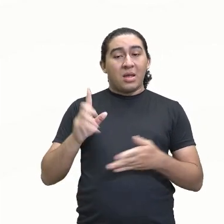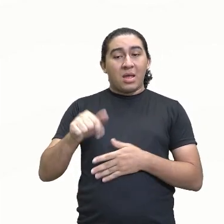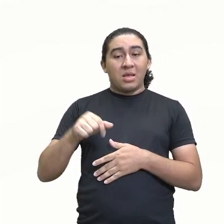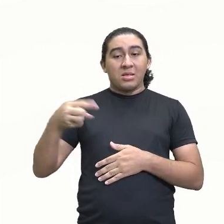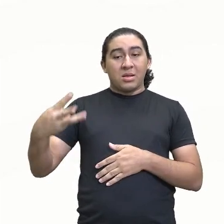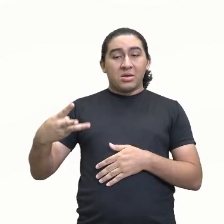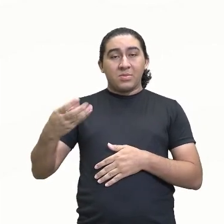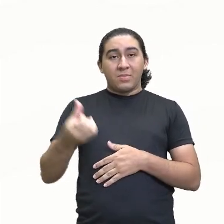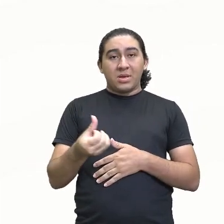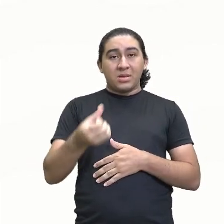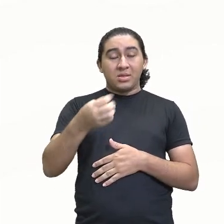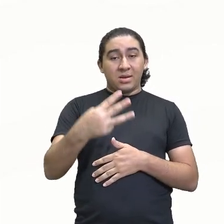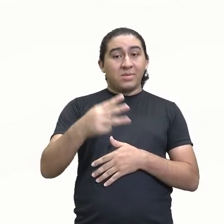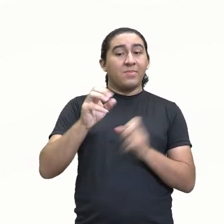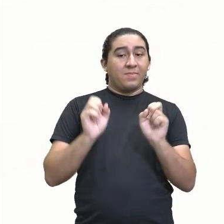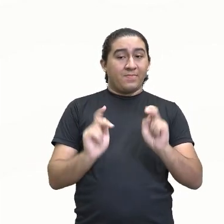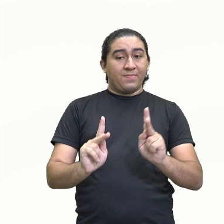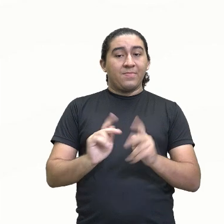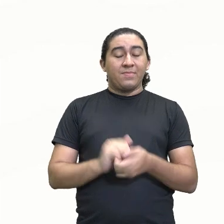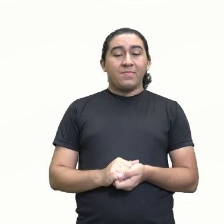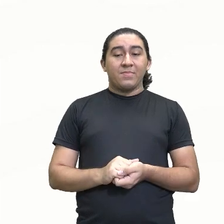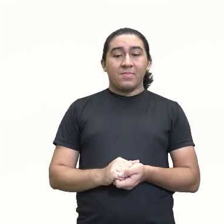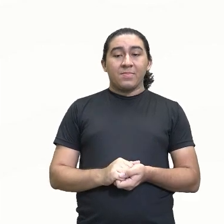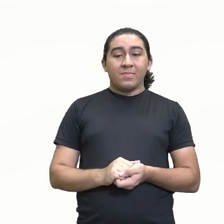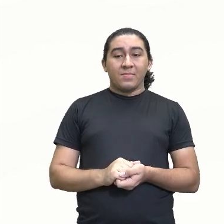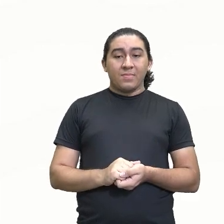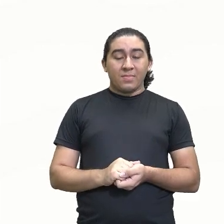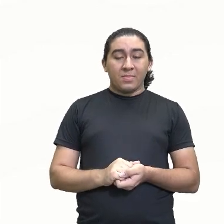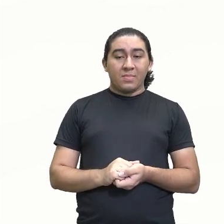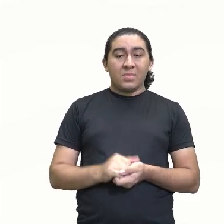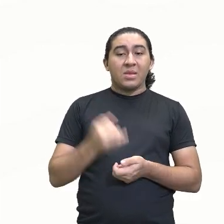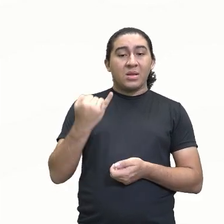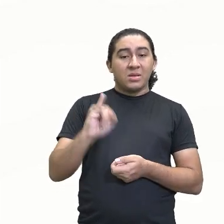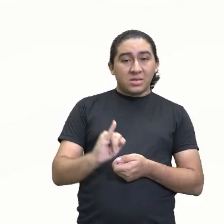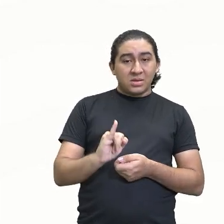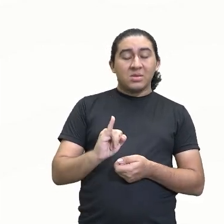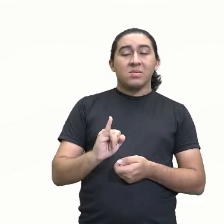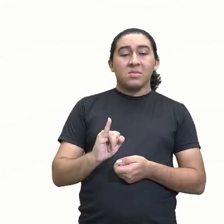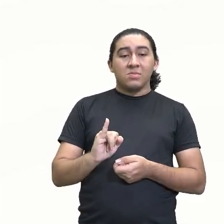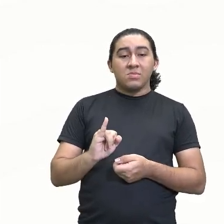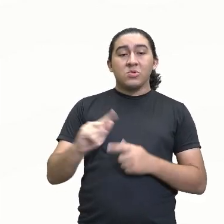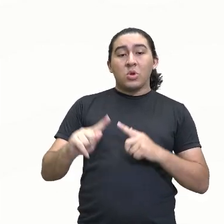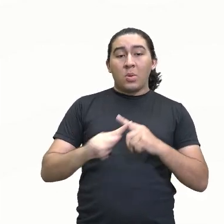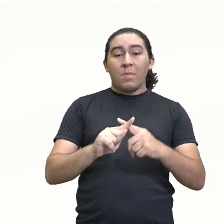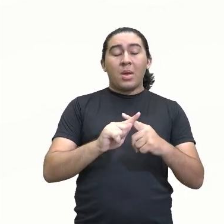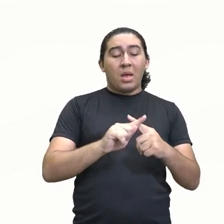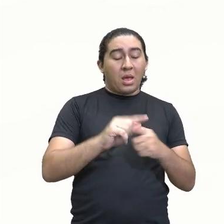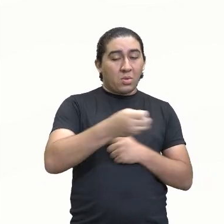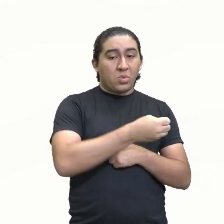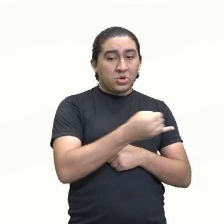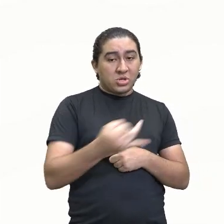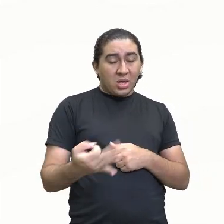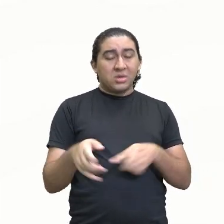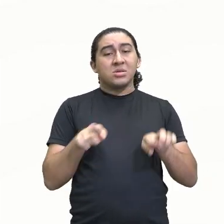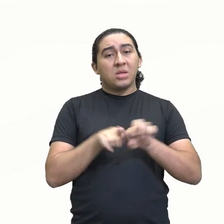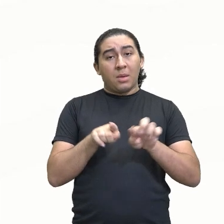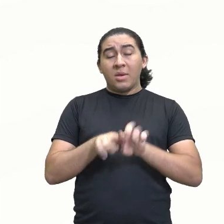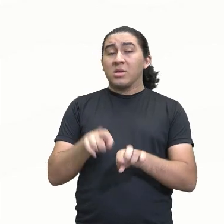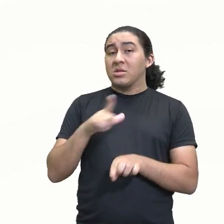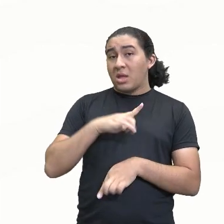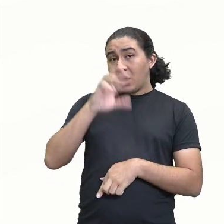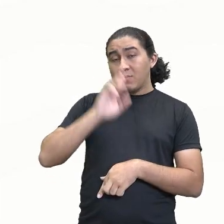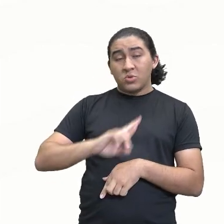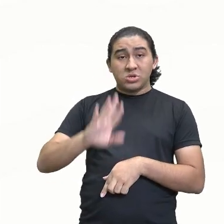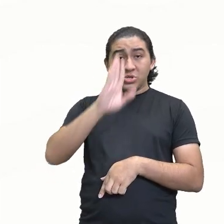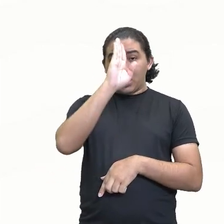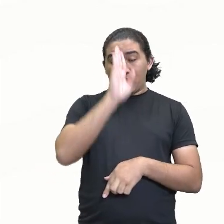363, ok? Se você somar de 1 por 1 também, você terá ali o quê? Você terá esse mesmo